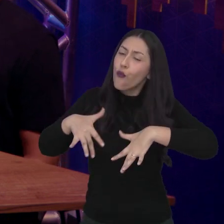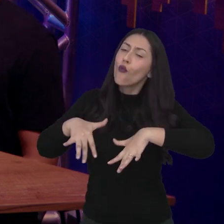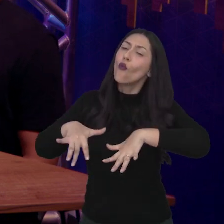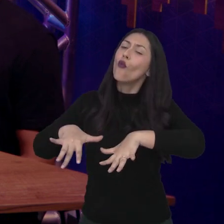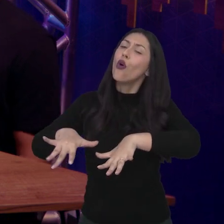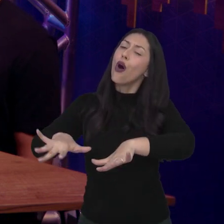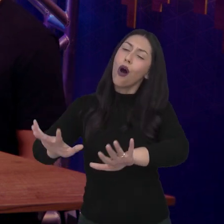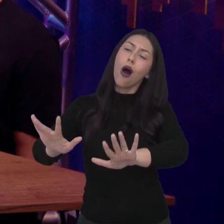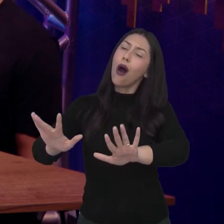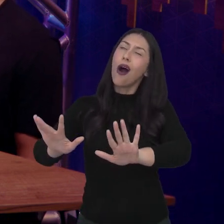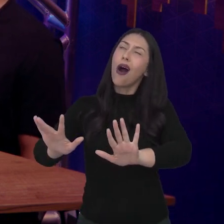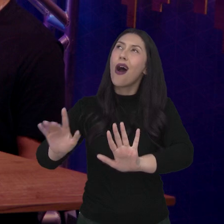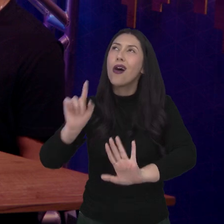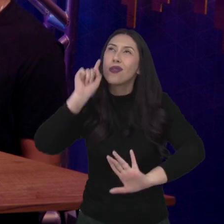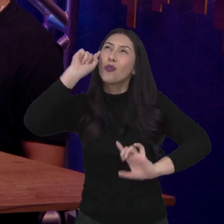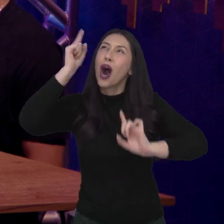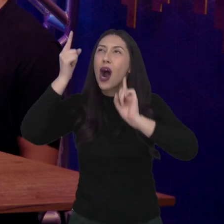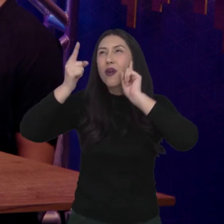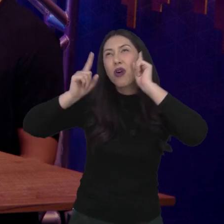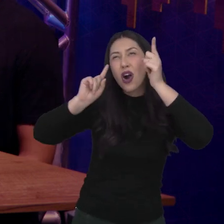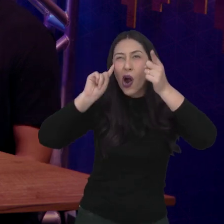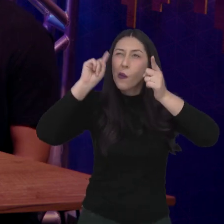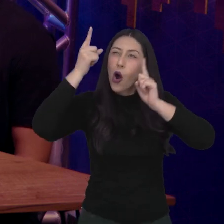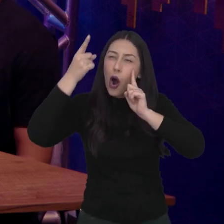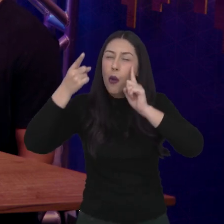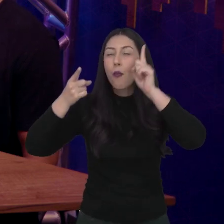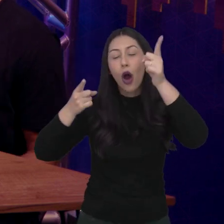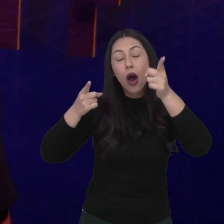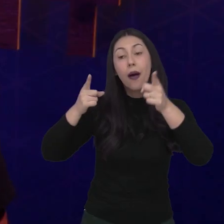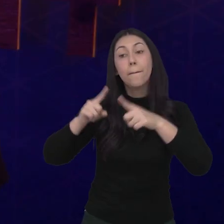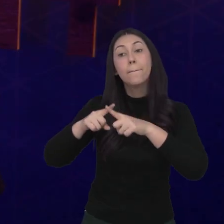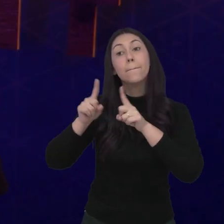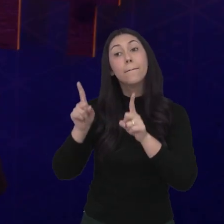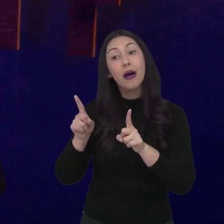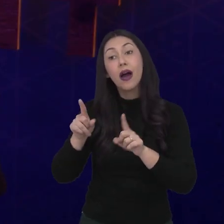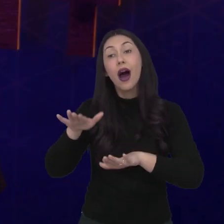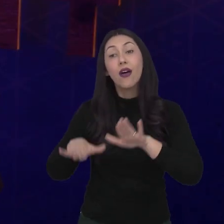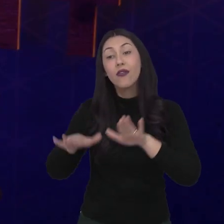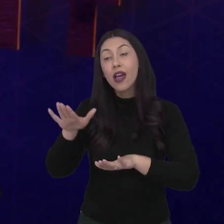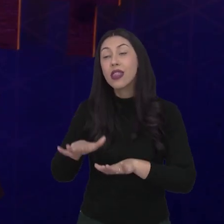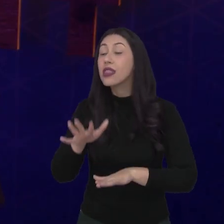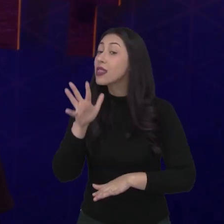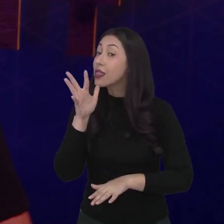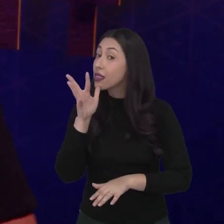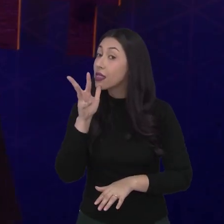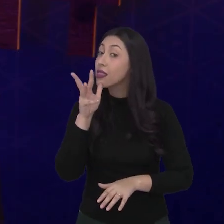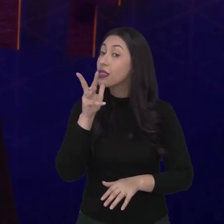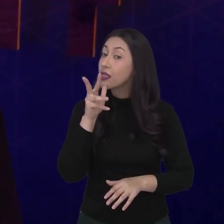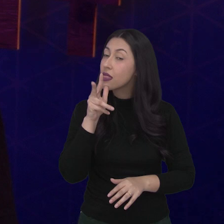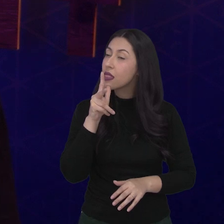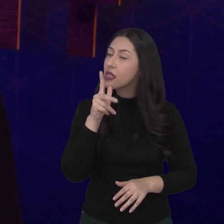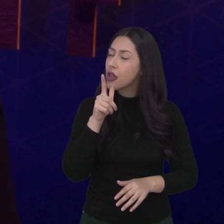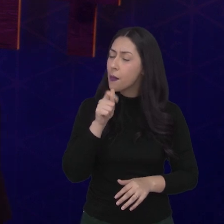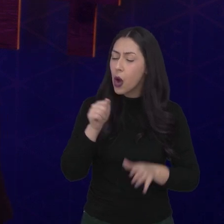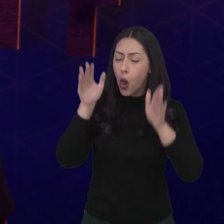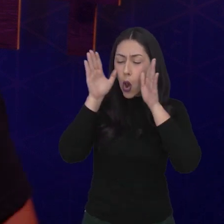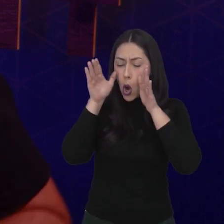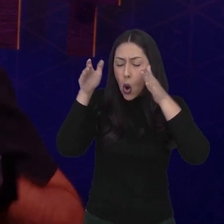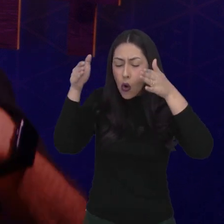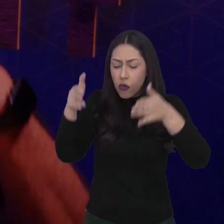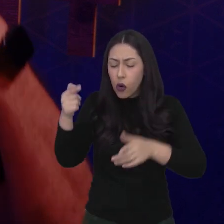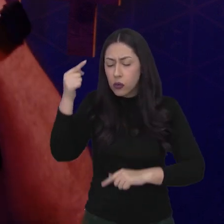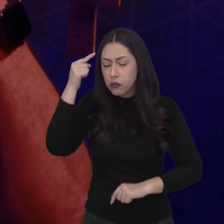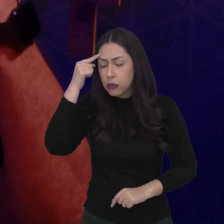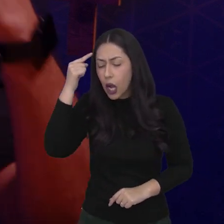ser inovador, criativo e solucionar problemas. E leva algumas horas para você entrar